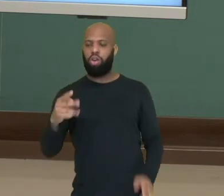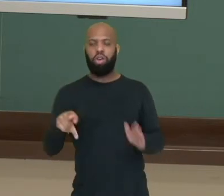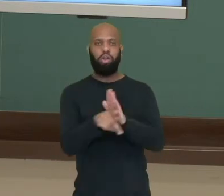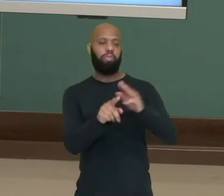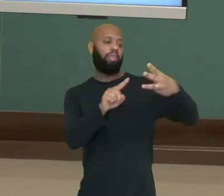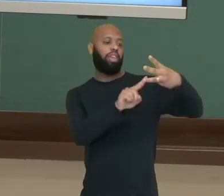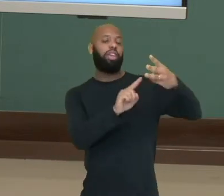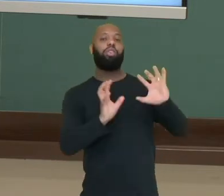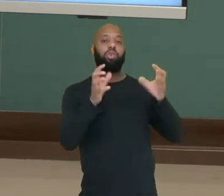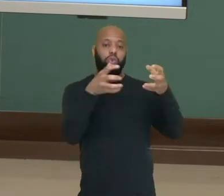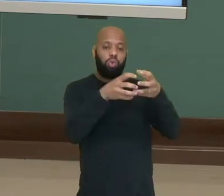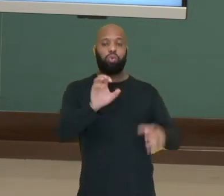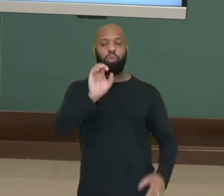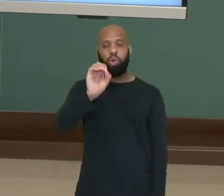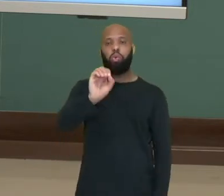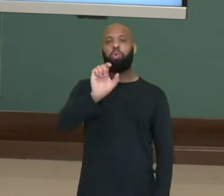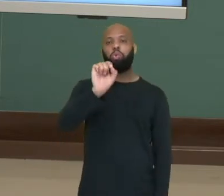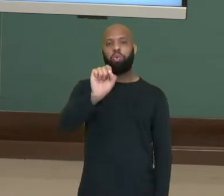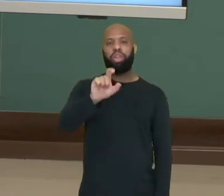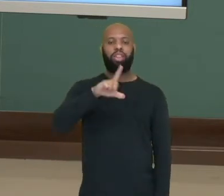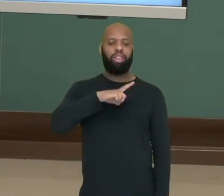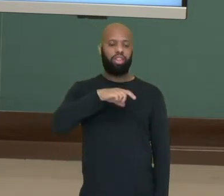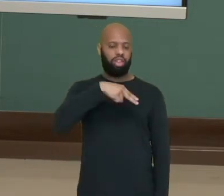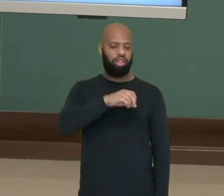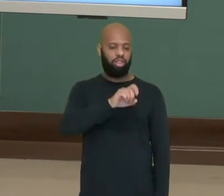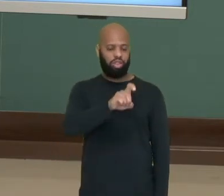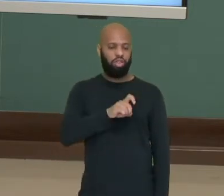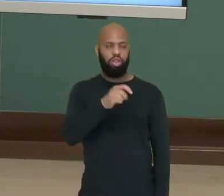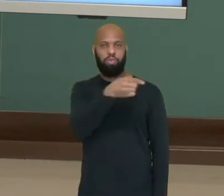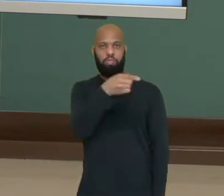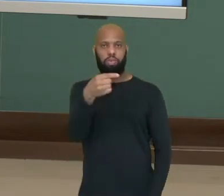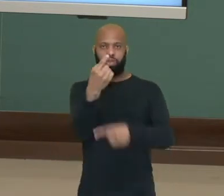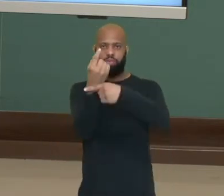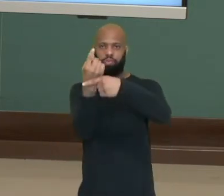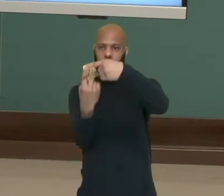superóxidos, o oxigênio vai com o NOx menos meio.